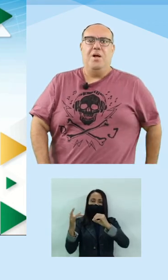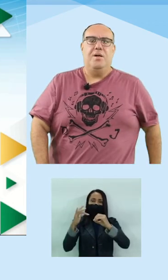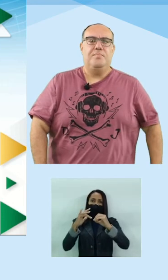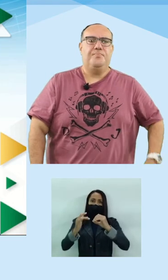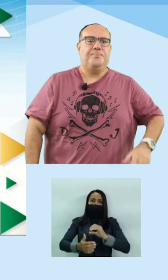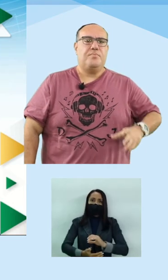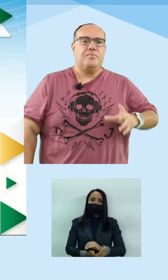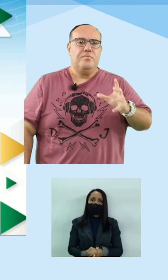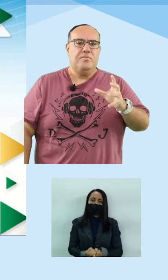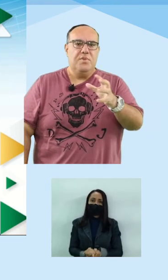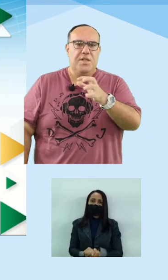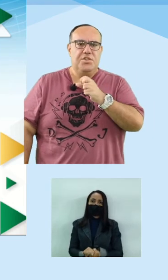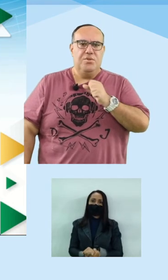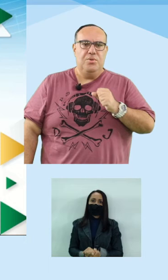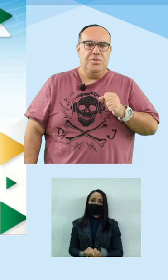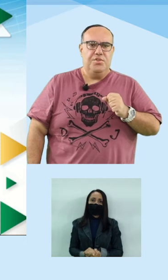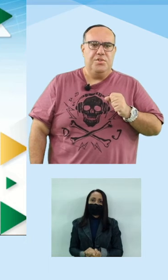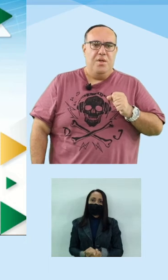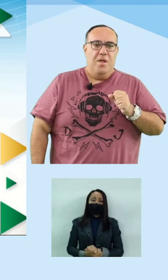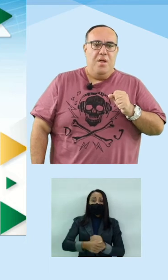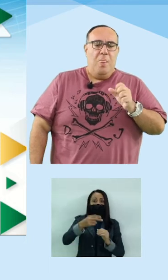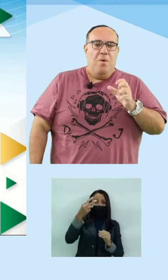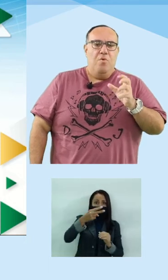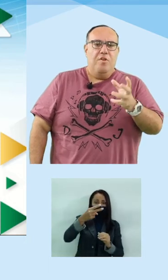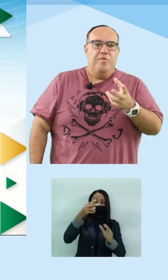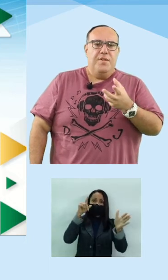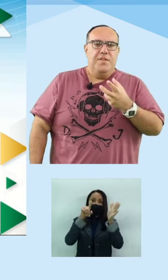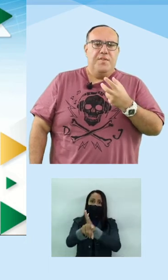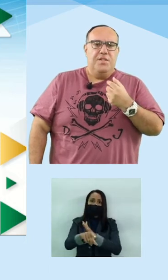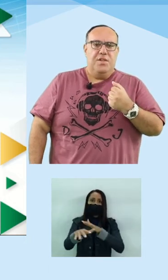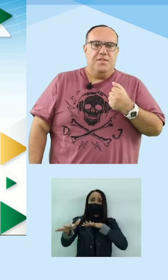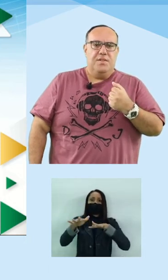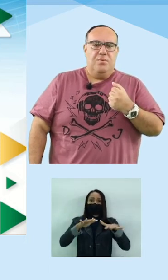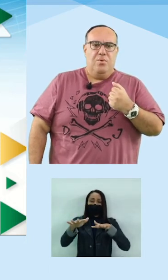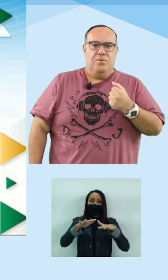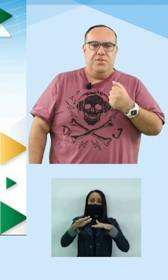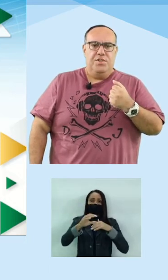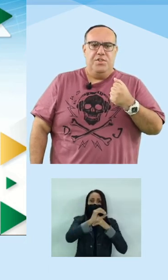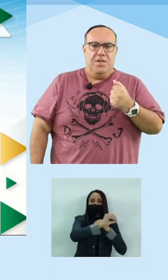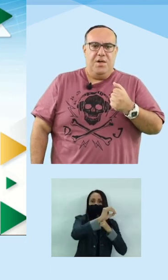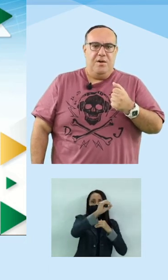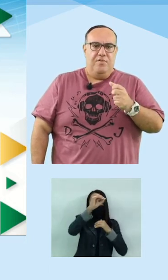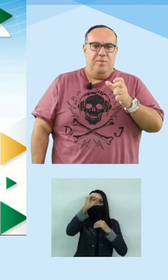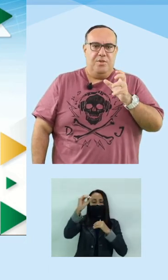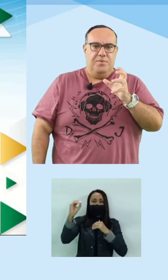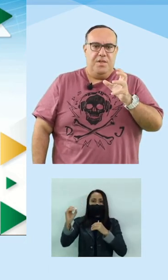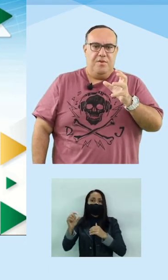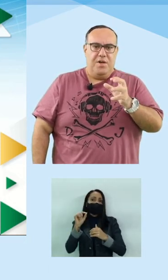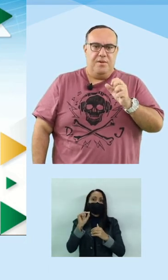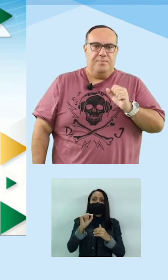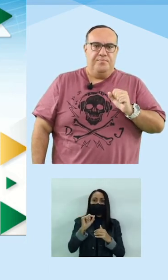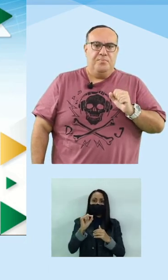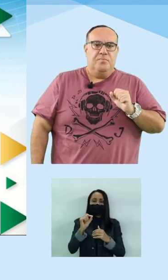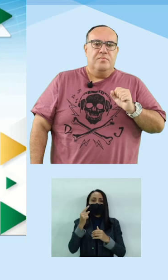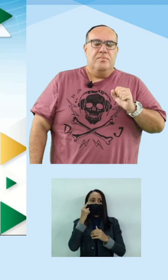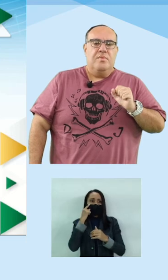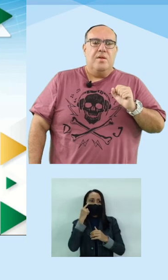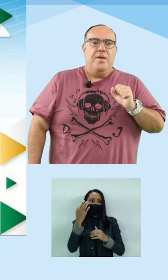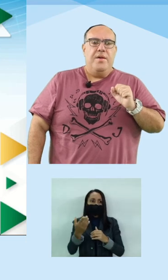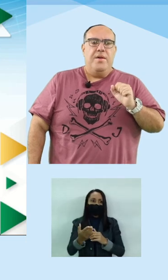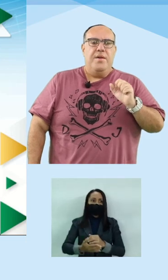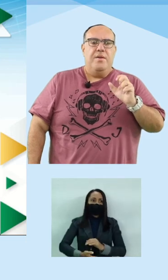Vamos lá. Questão 2. O movimento de translação consiste vamos observar,